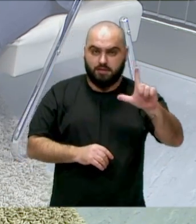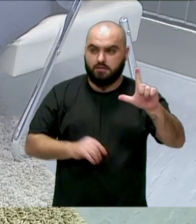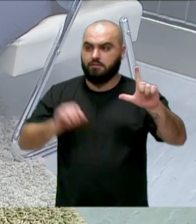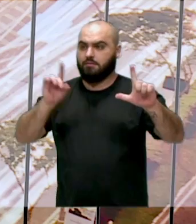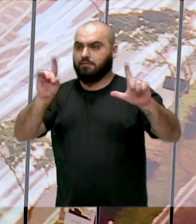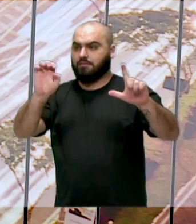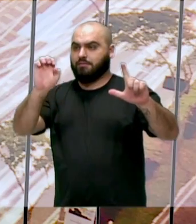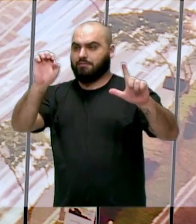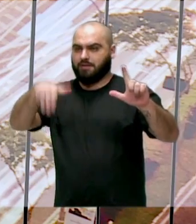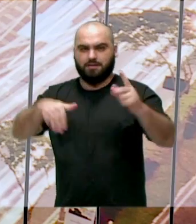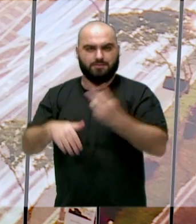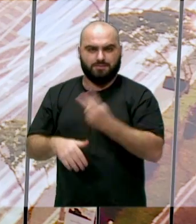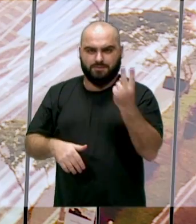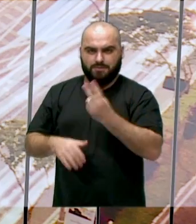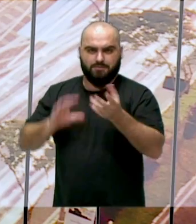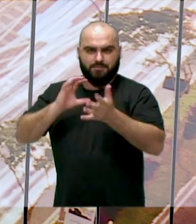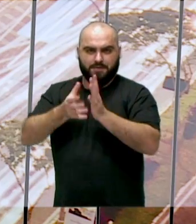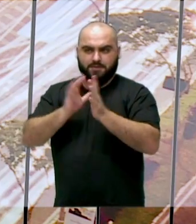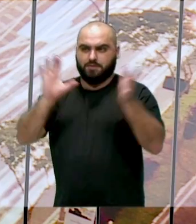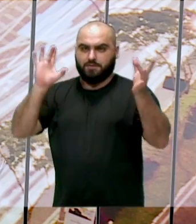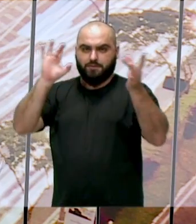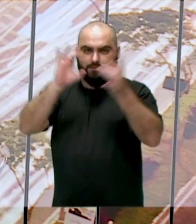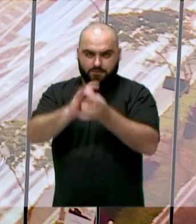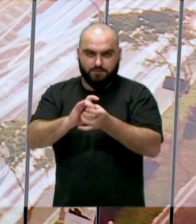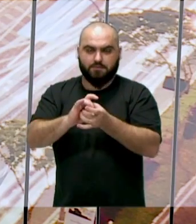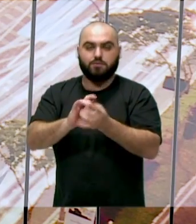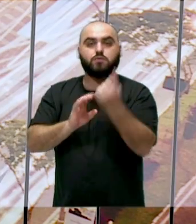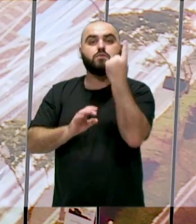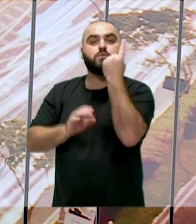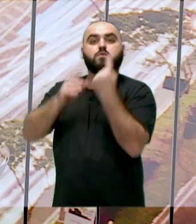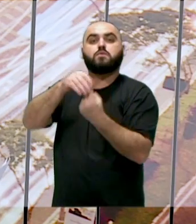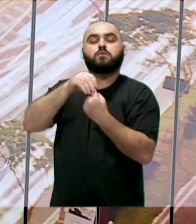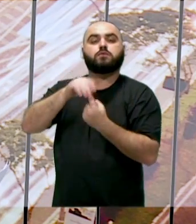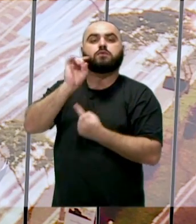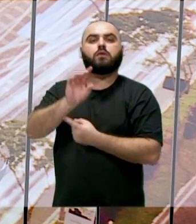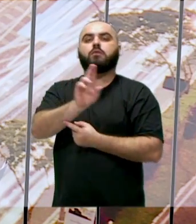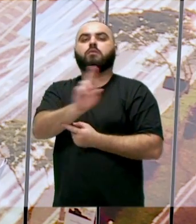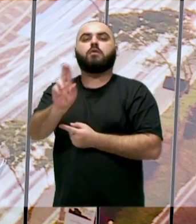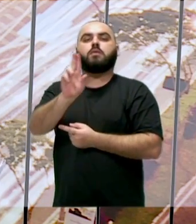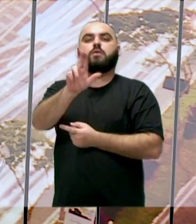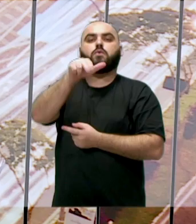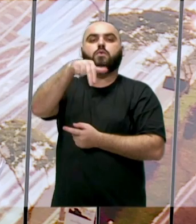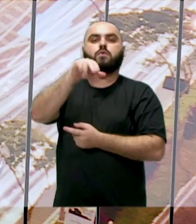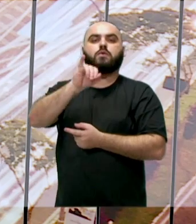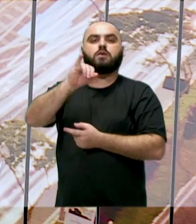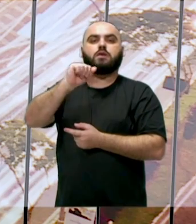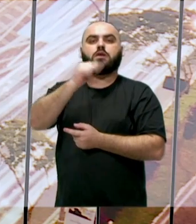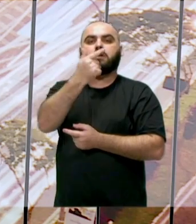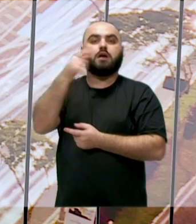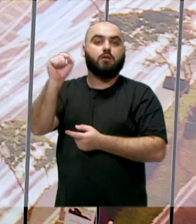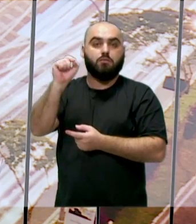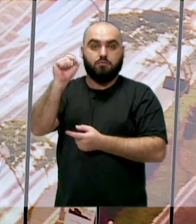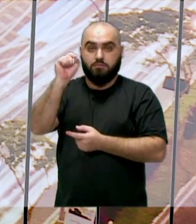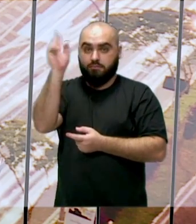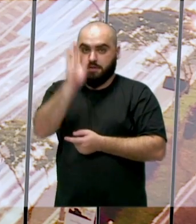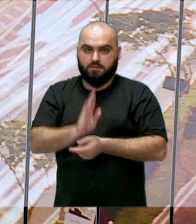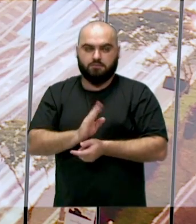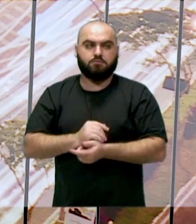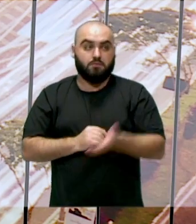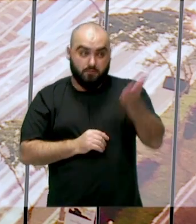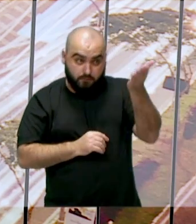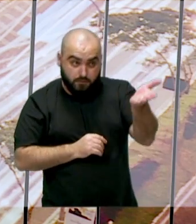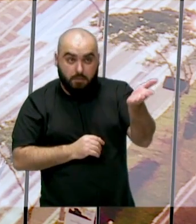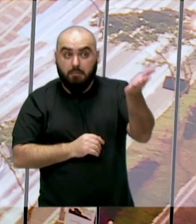DEM, que agora é um único partido, é a União Brasil. O senhor era do DEM